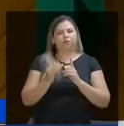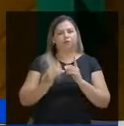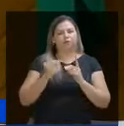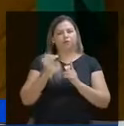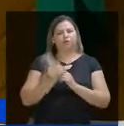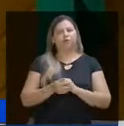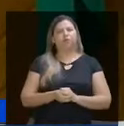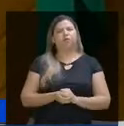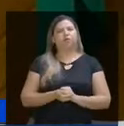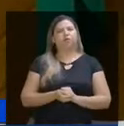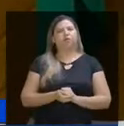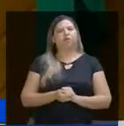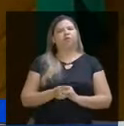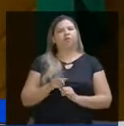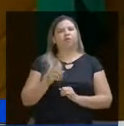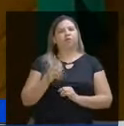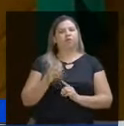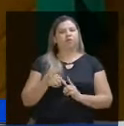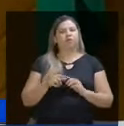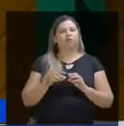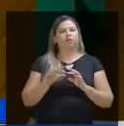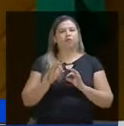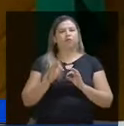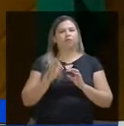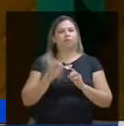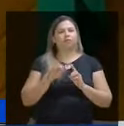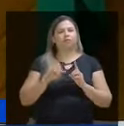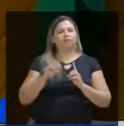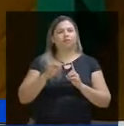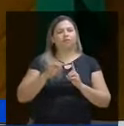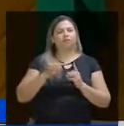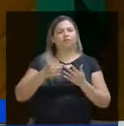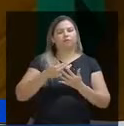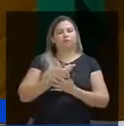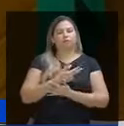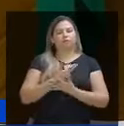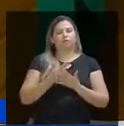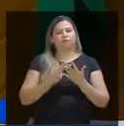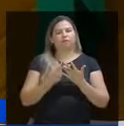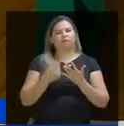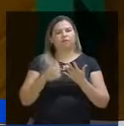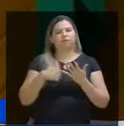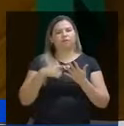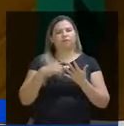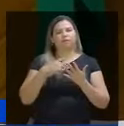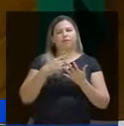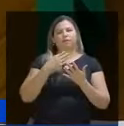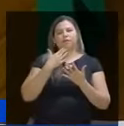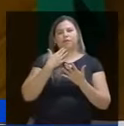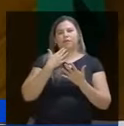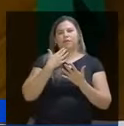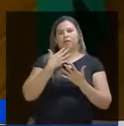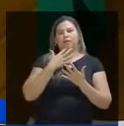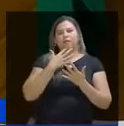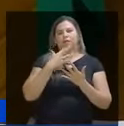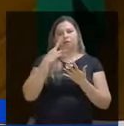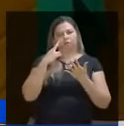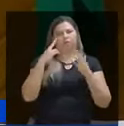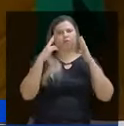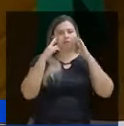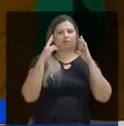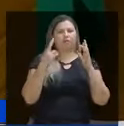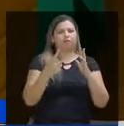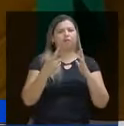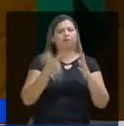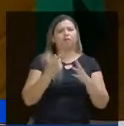é tempestivo e preenche os demais requisitos recursais da espécie. Então, merece conhecimento. Quanto